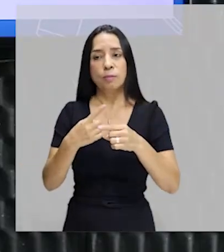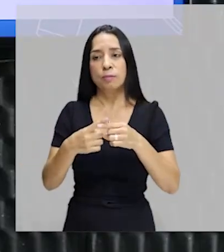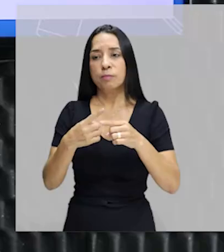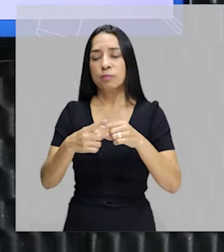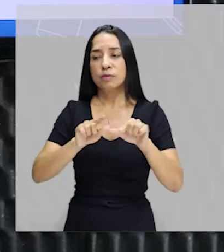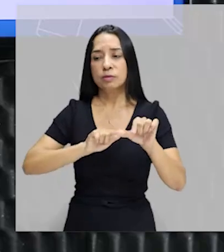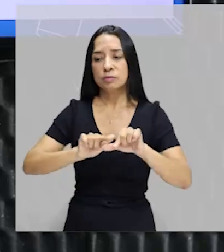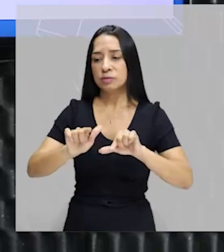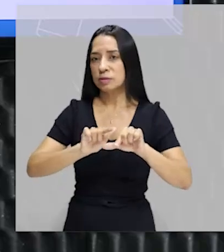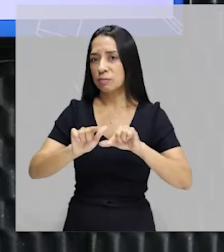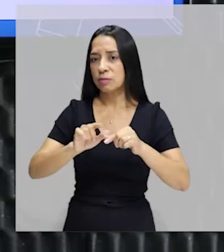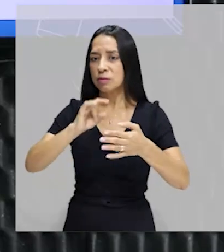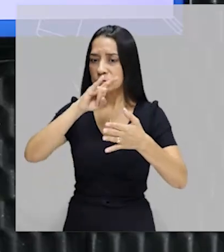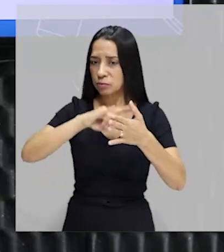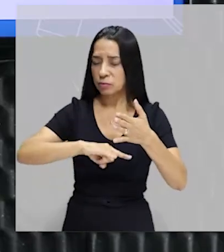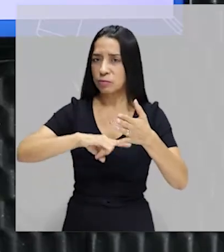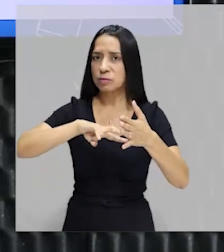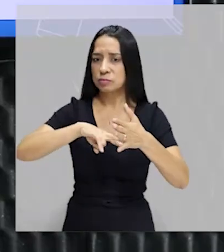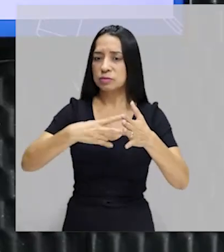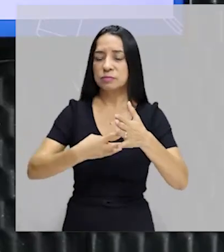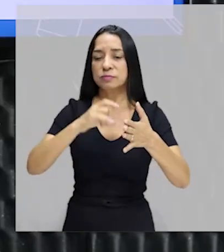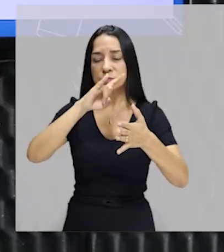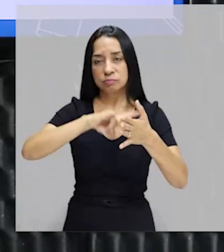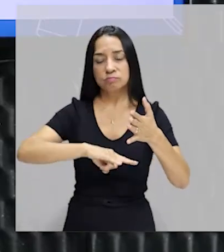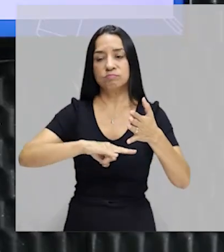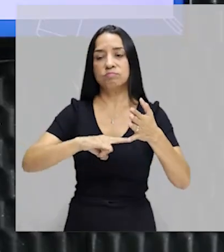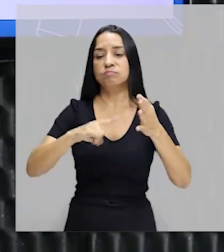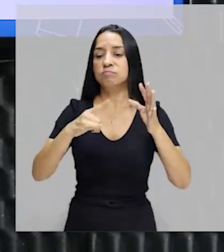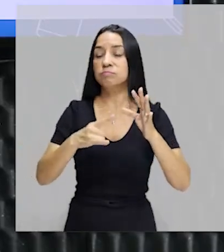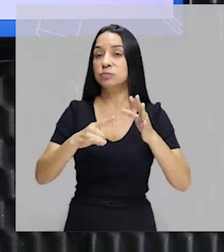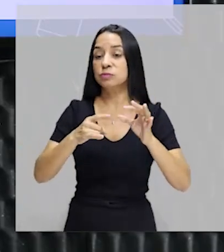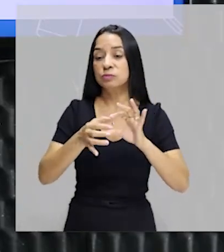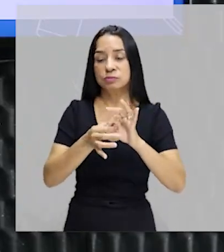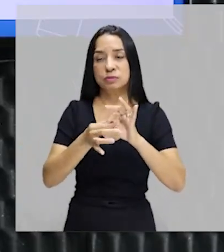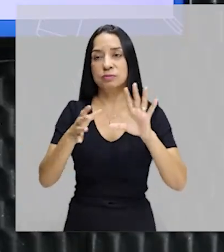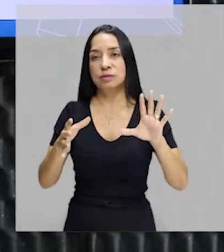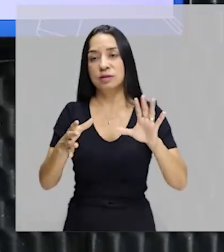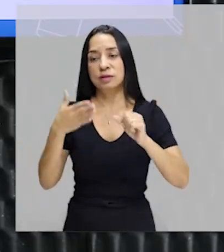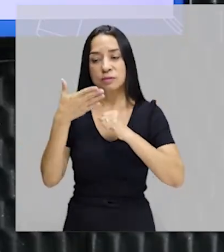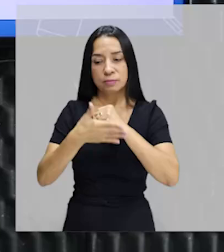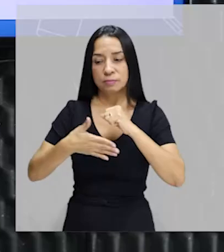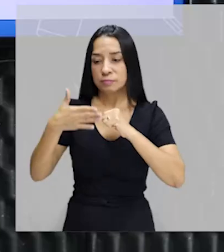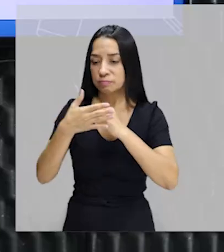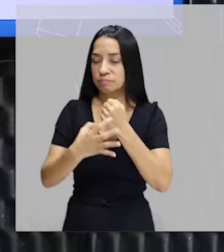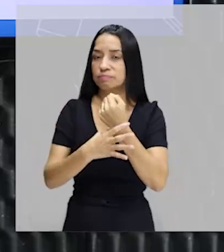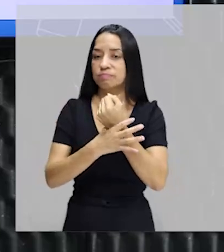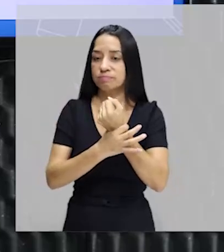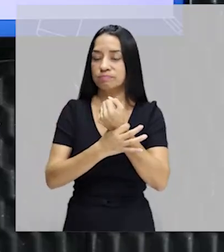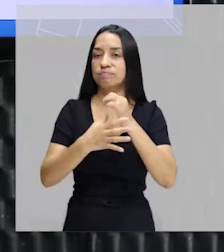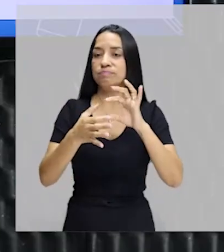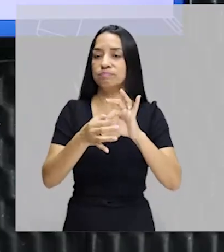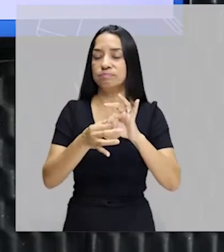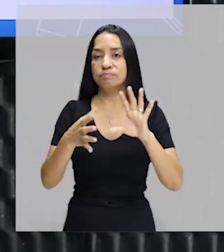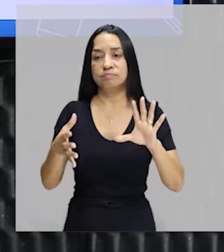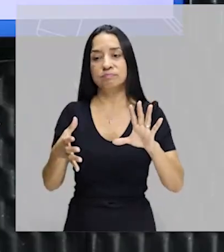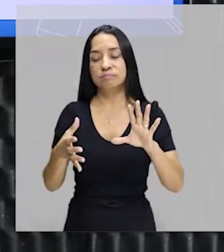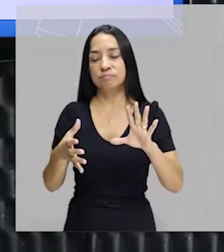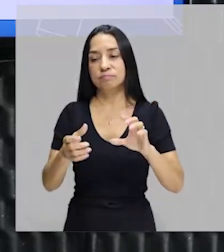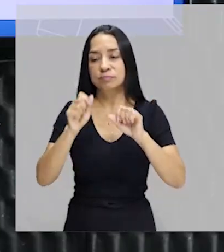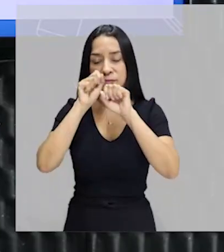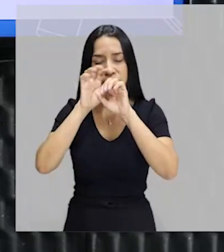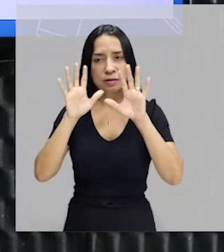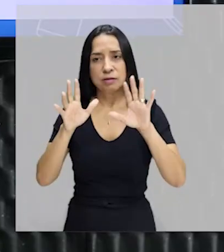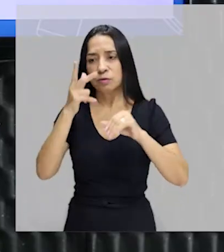um documento emancipatório. Ele acaba sendo um documento que basicamente vai garantir a liberdade. Afinal de contas,